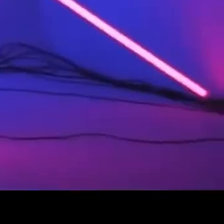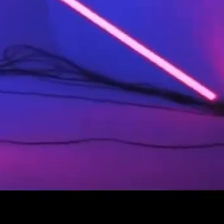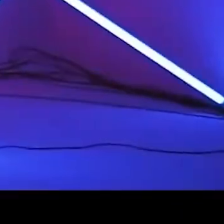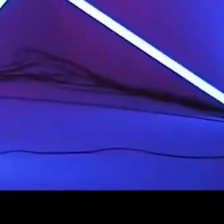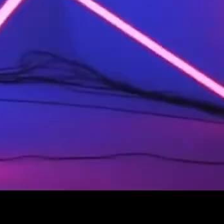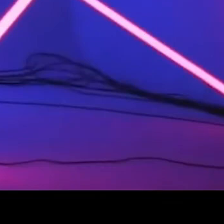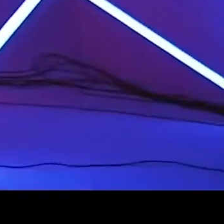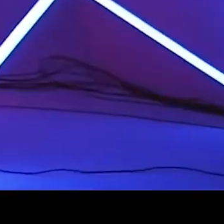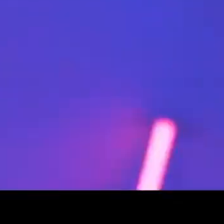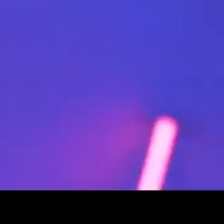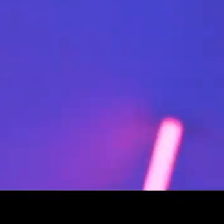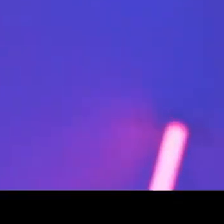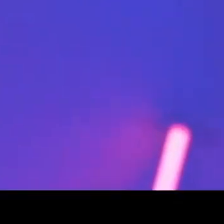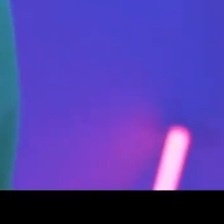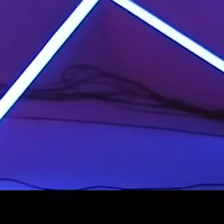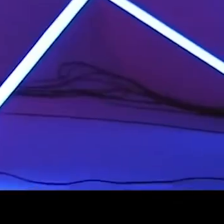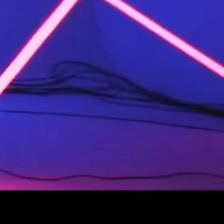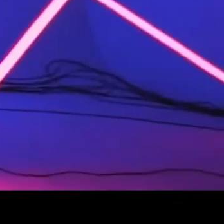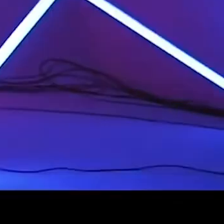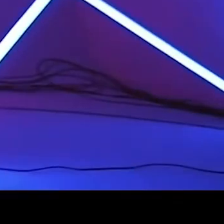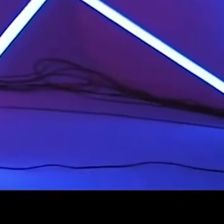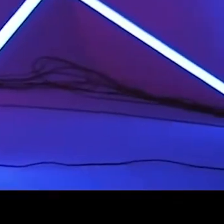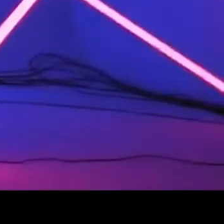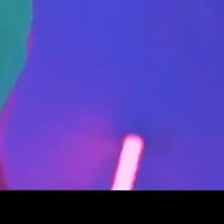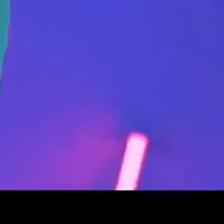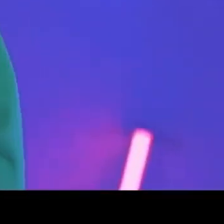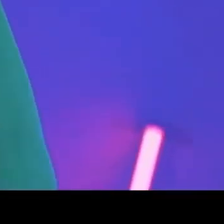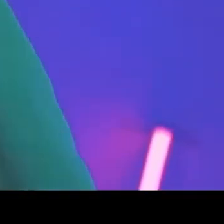homem caseiro.